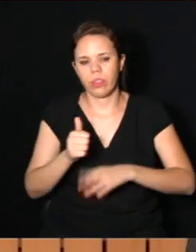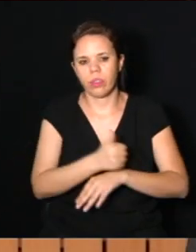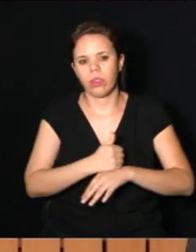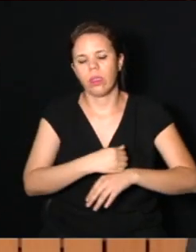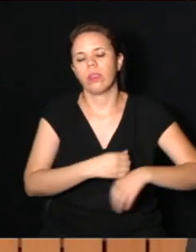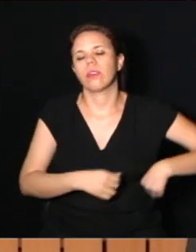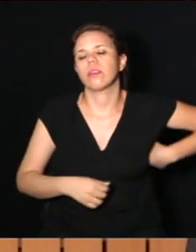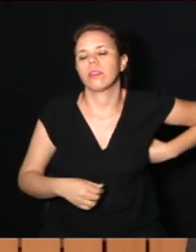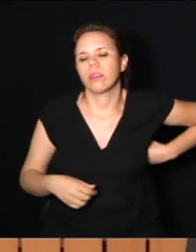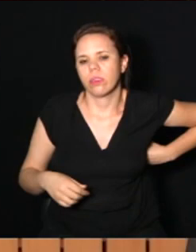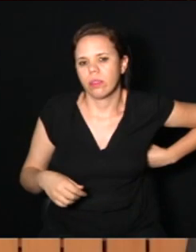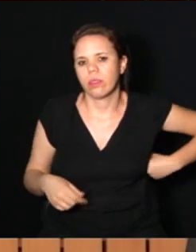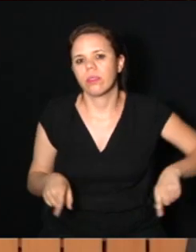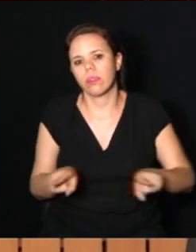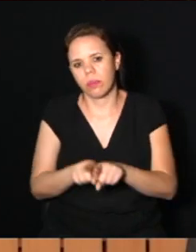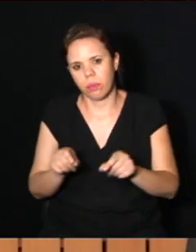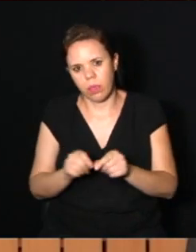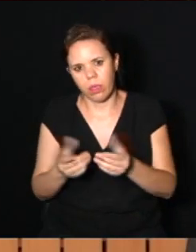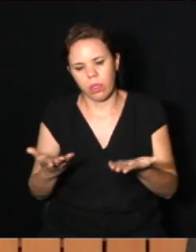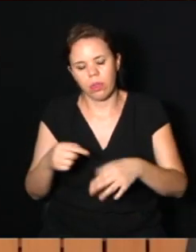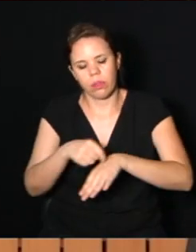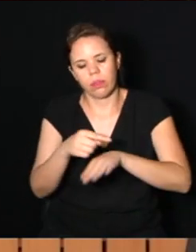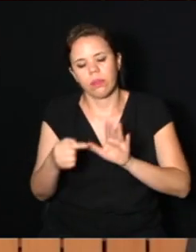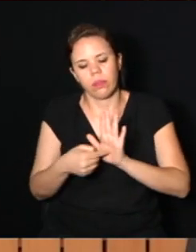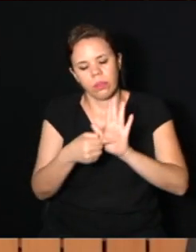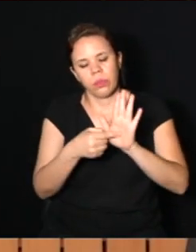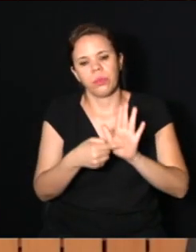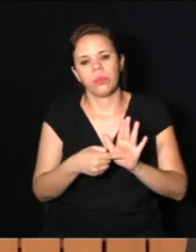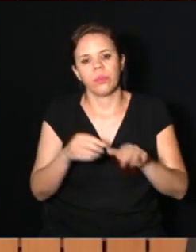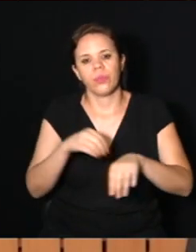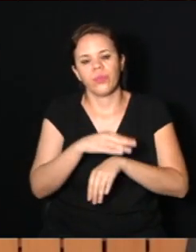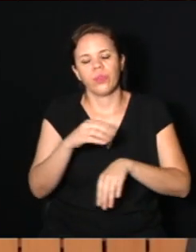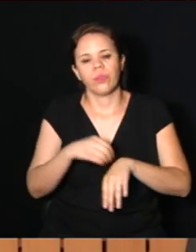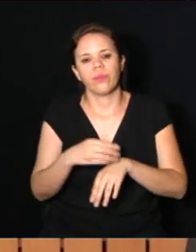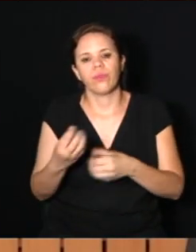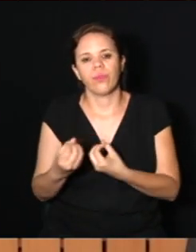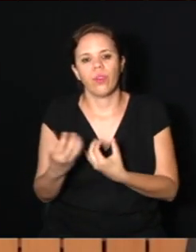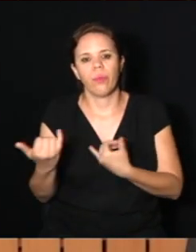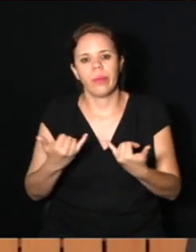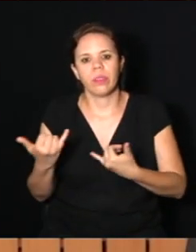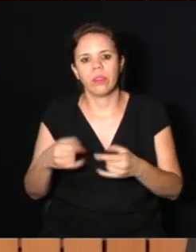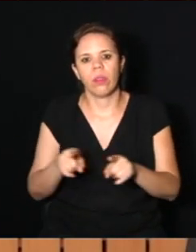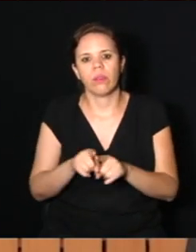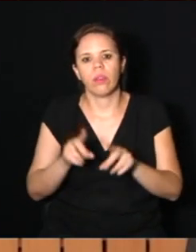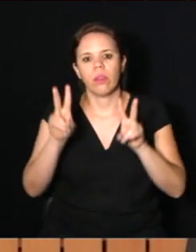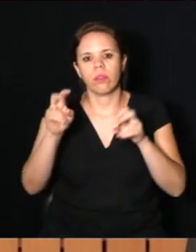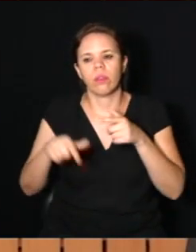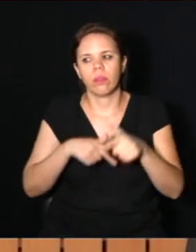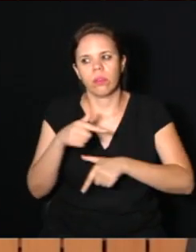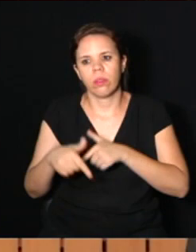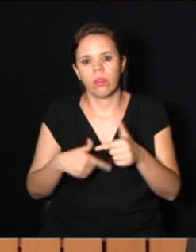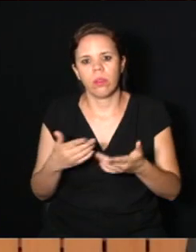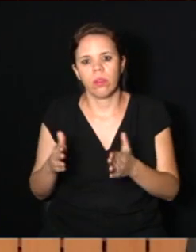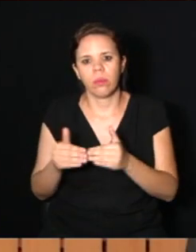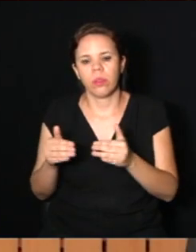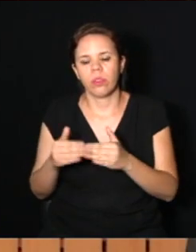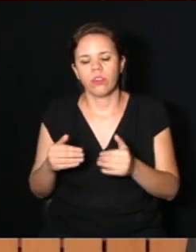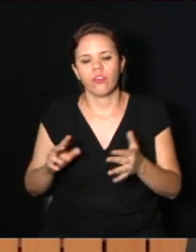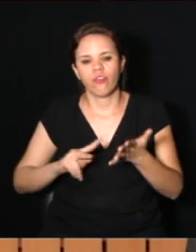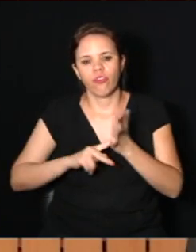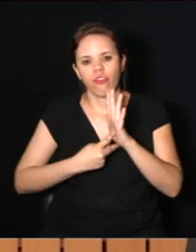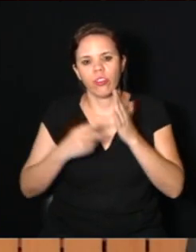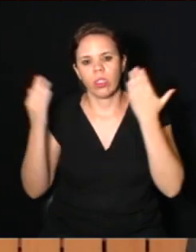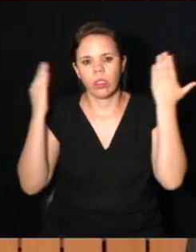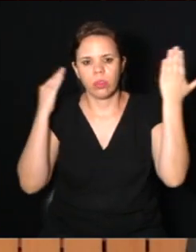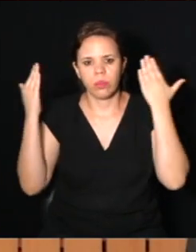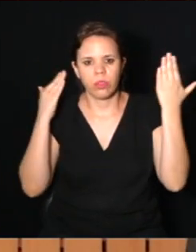unidades hospitalares, querendo trazer informações acerca das suas condições de trabalho, né, e recorrer ao Conselho e ao Sindicato dos Psicólogos, né, que a